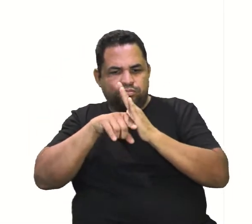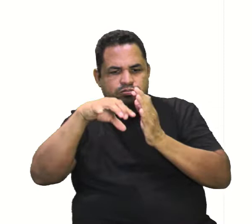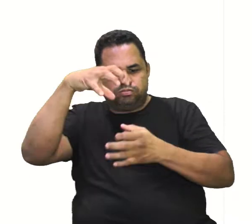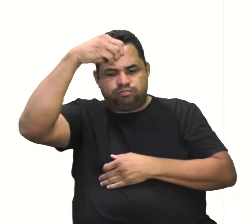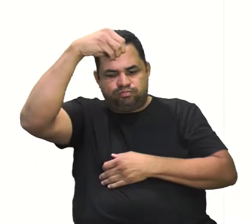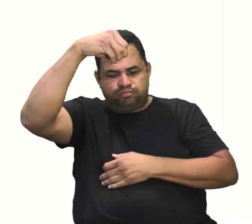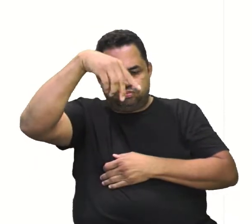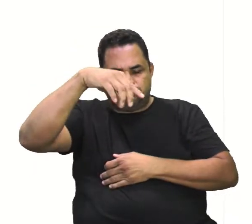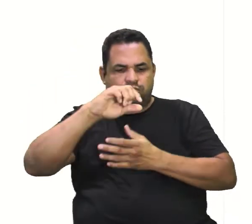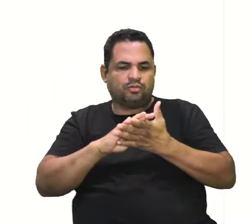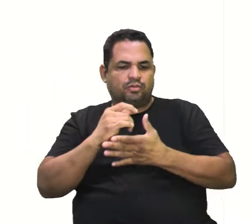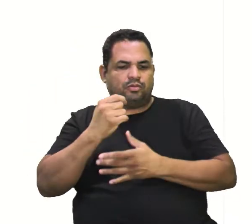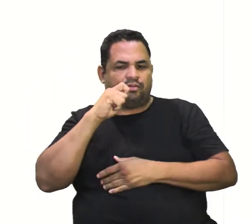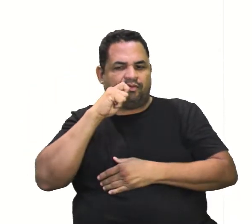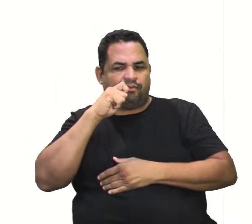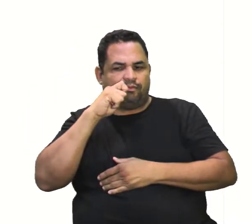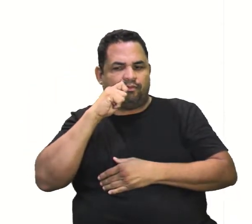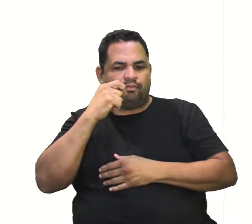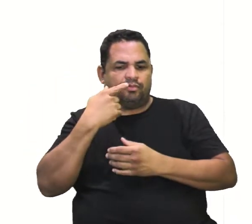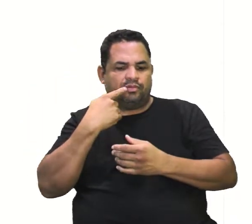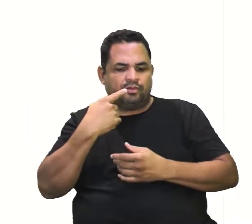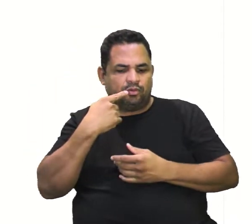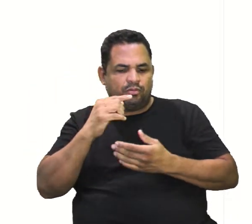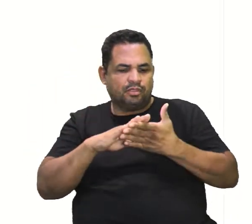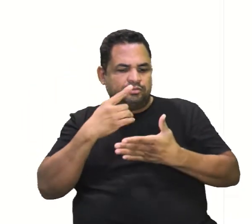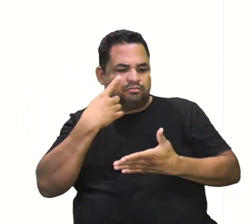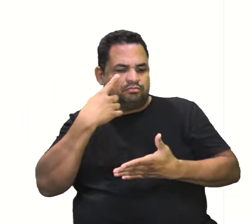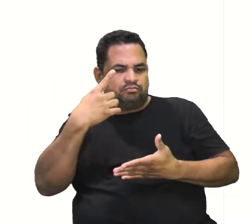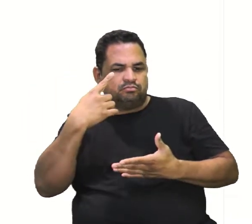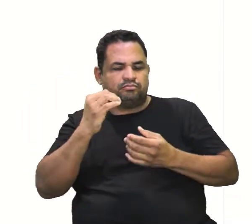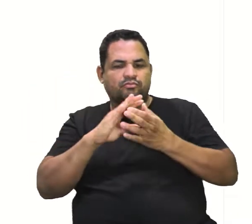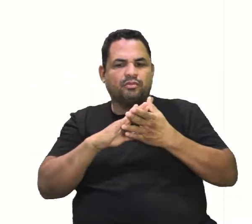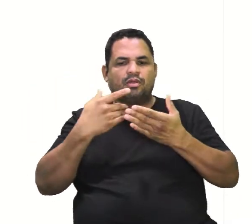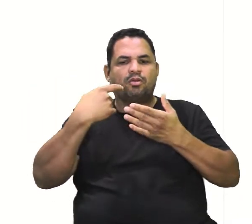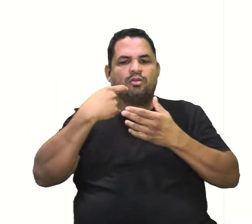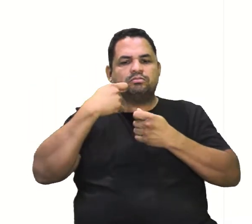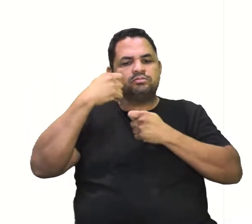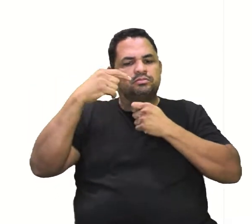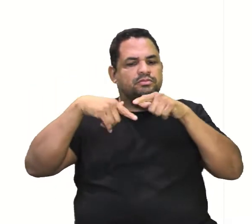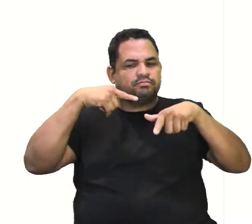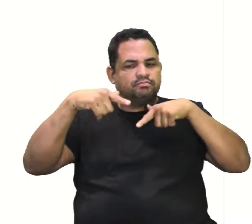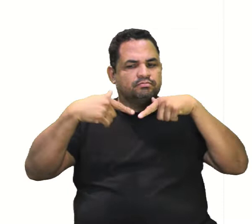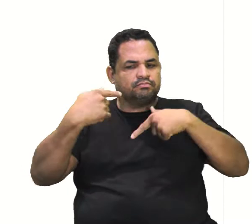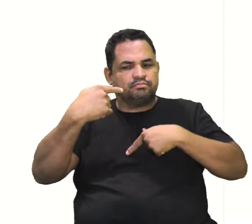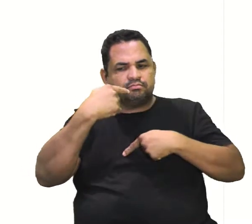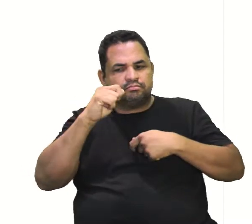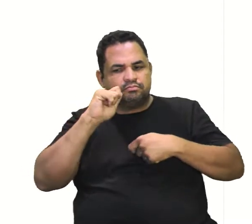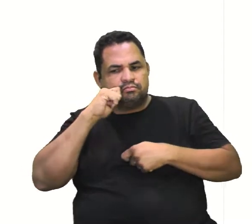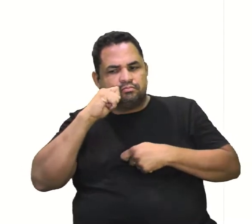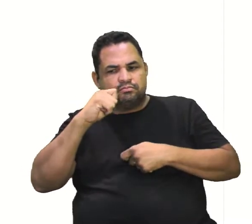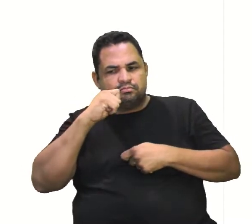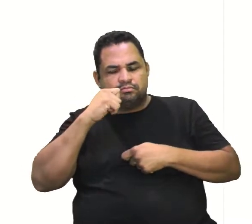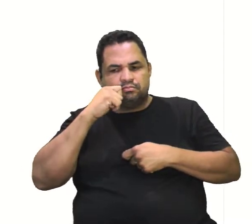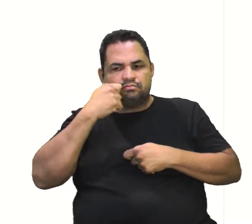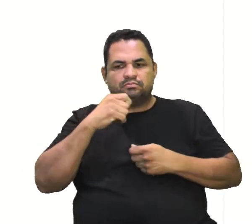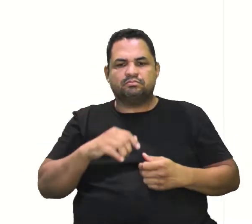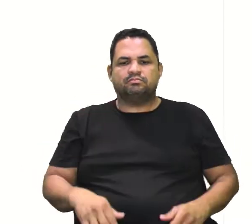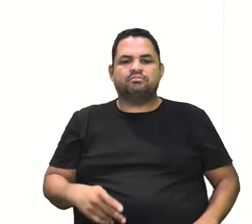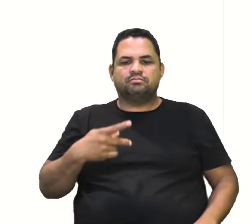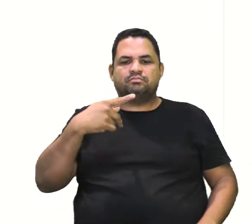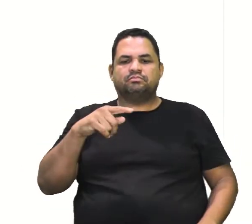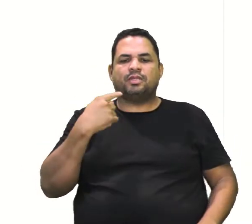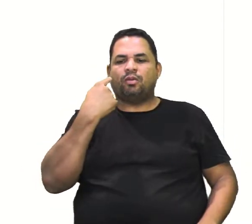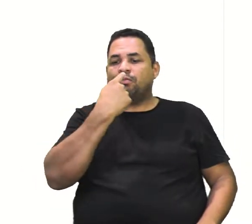em cima, né, focando para o médico poder visualizar direitinho onde ele vai trabalhar. Fazer o trabalho, né, o dentista fazer o trabalho na